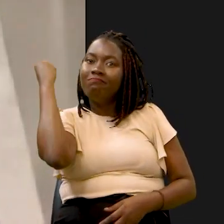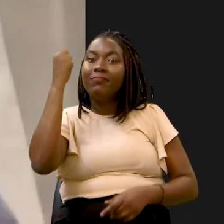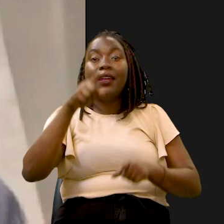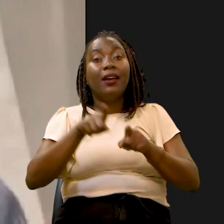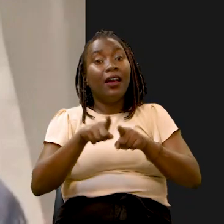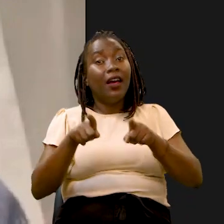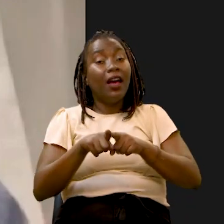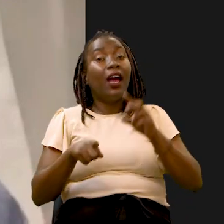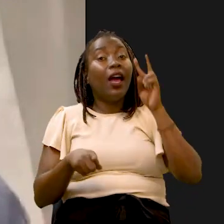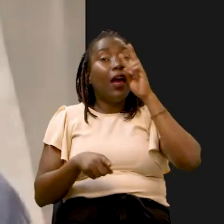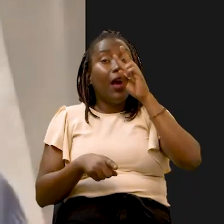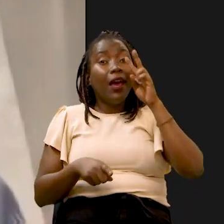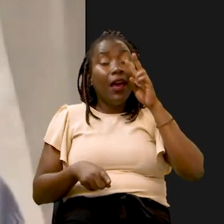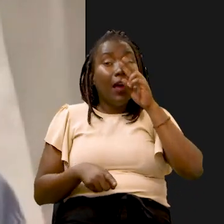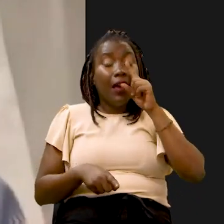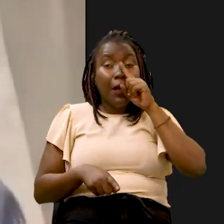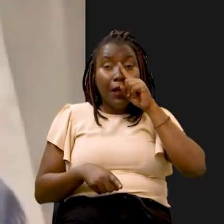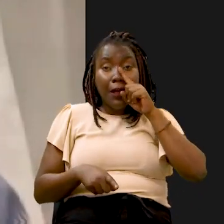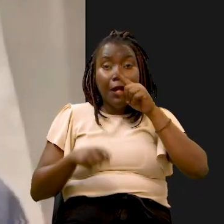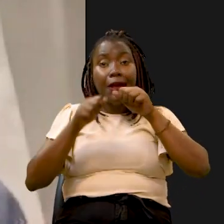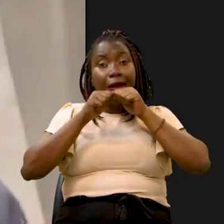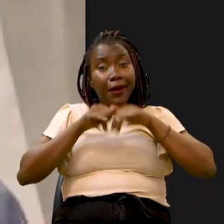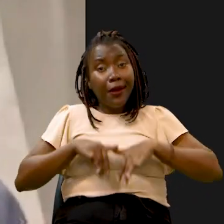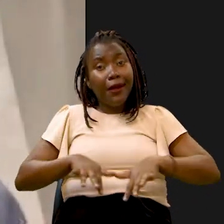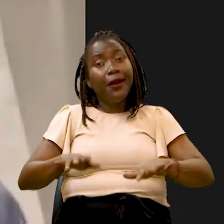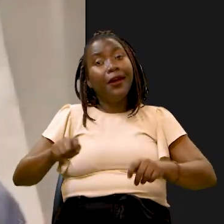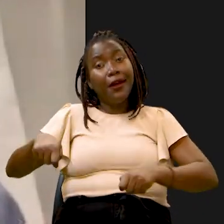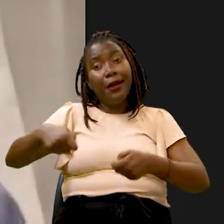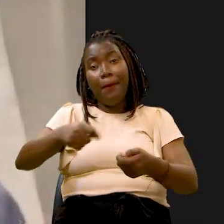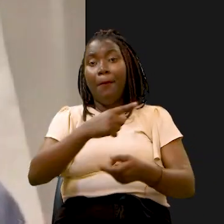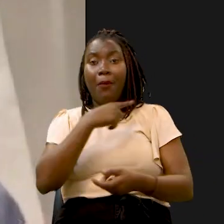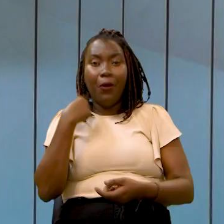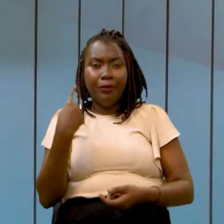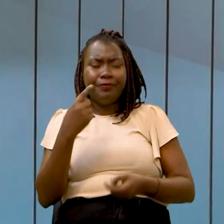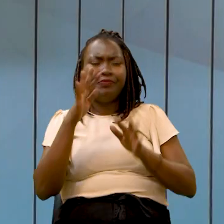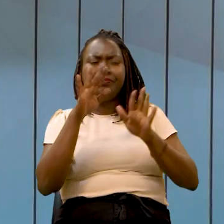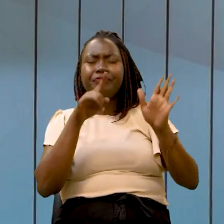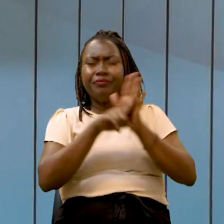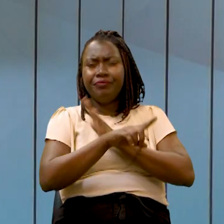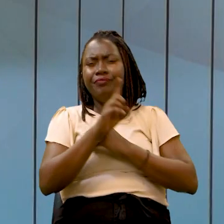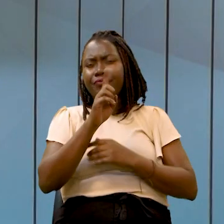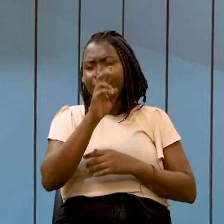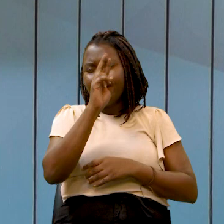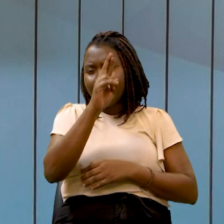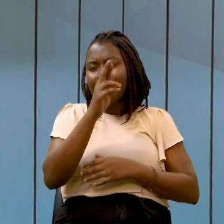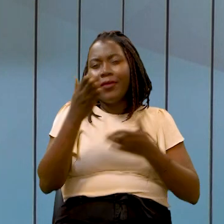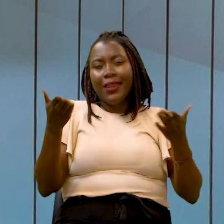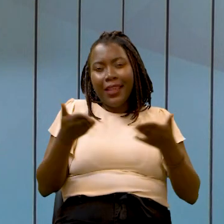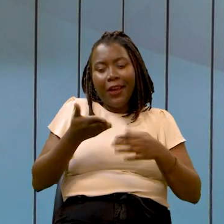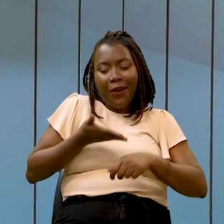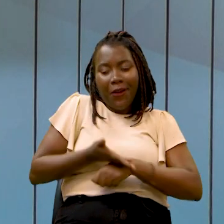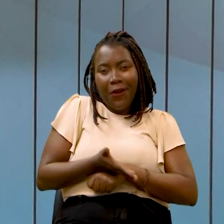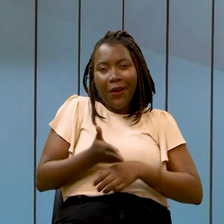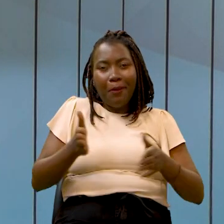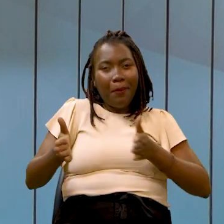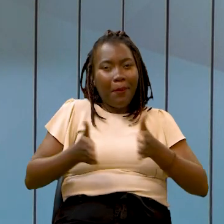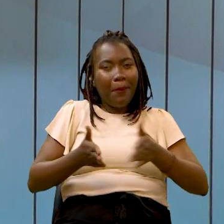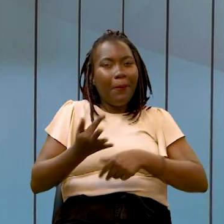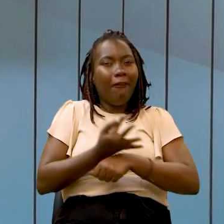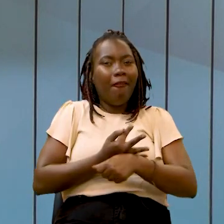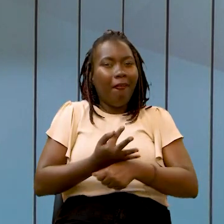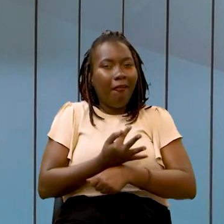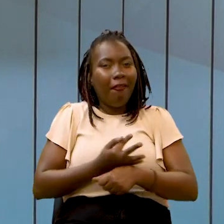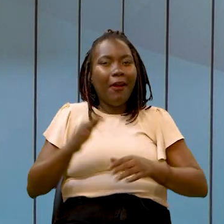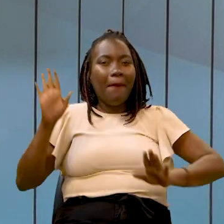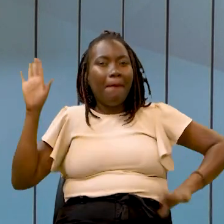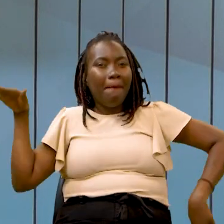e o maior risco também de se disseminar e causar a morte. Doutor, agora a gente vai entrar num período aí de